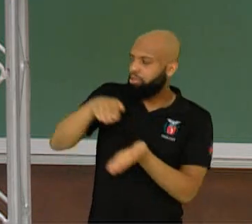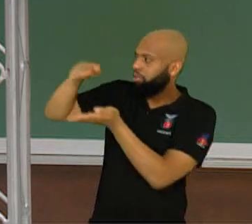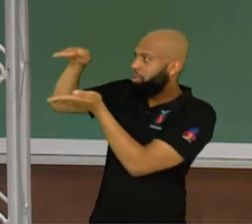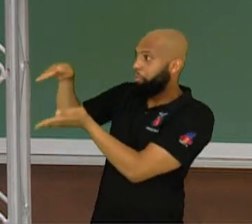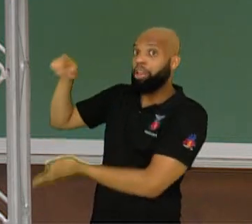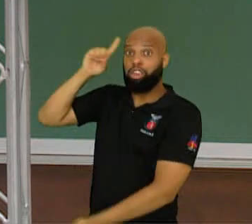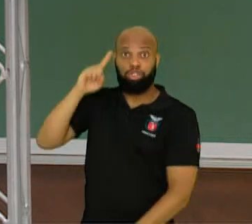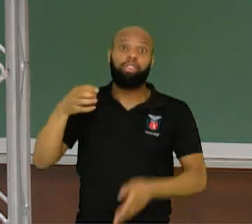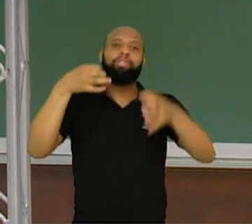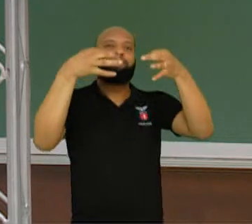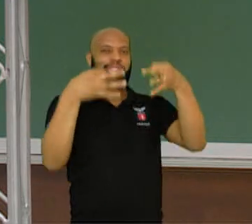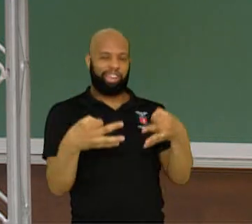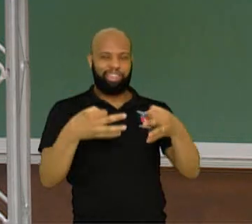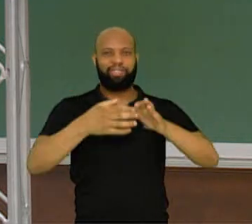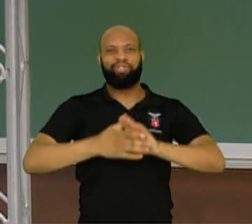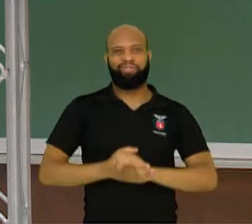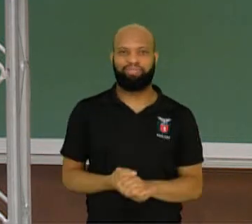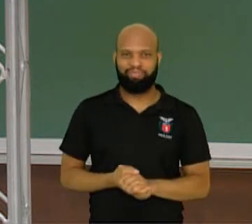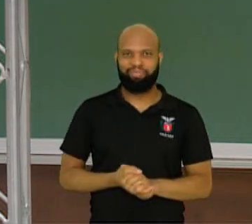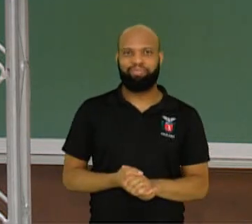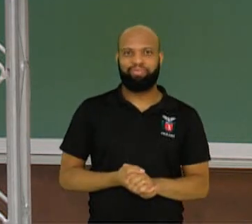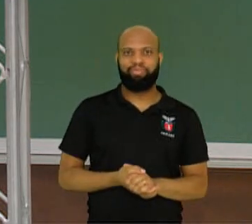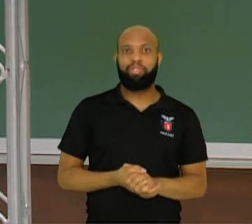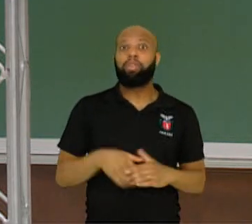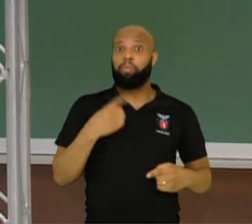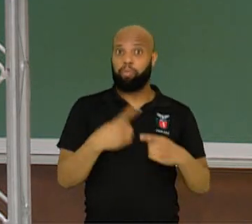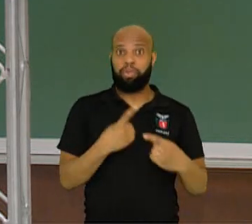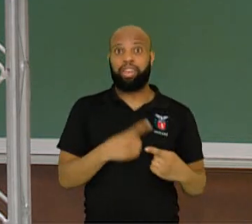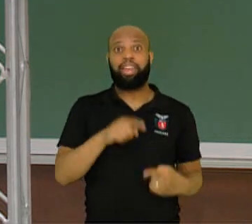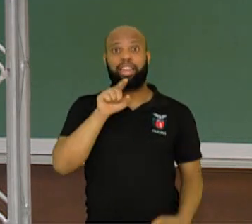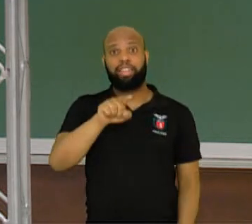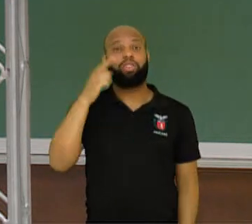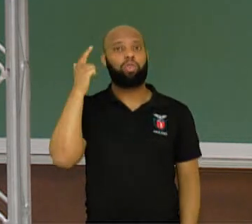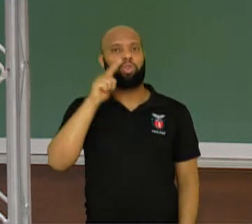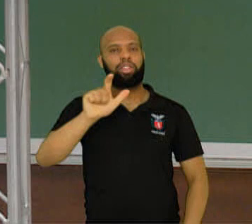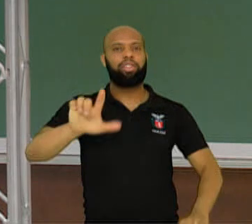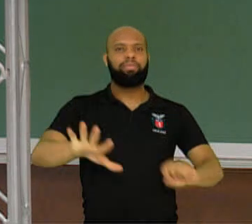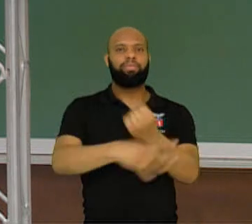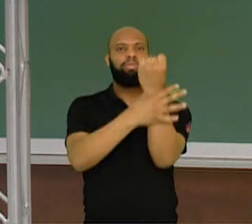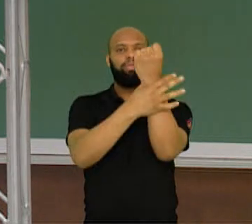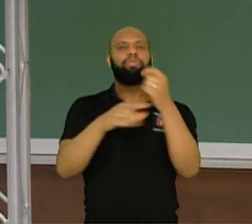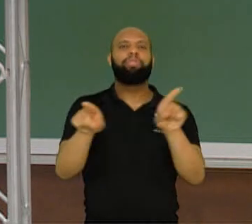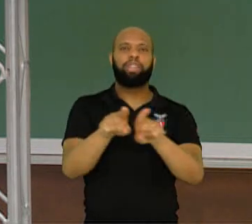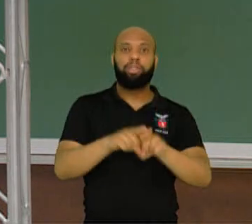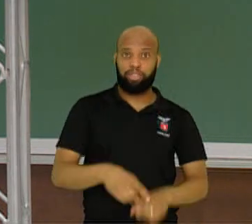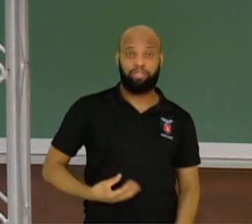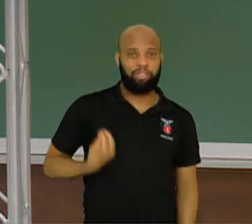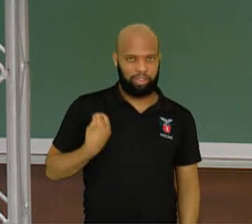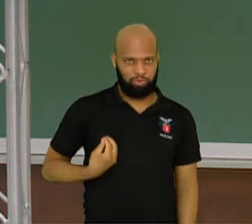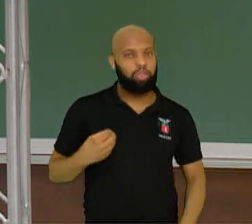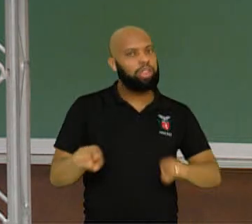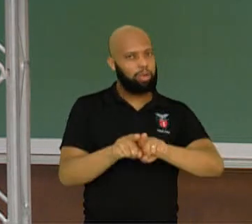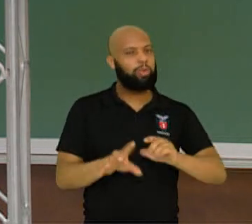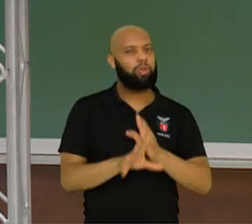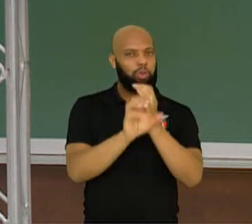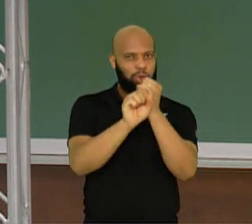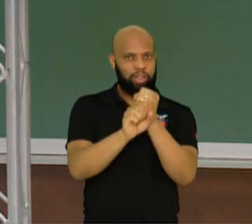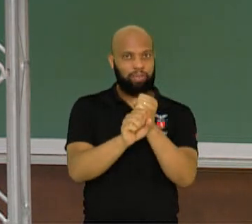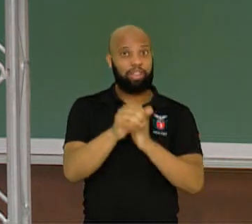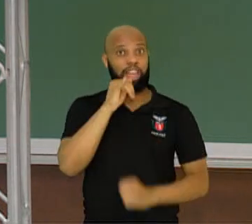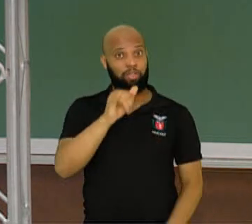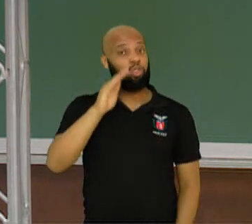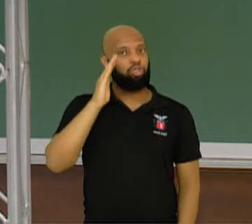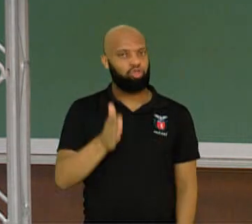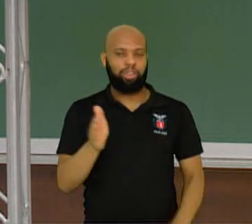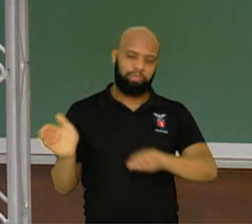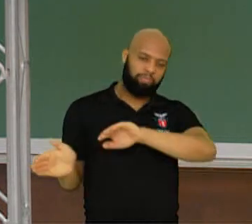e veja o dia da entrega. Levando novamente à escola, você também vai ter o seu registro garantido. Recados